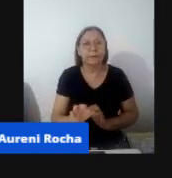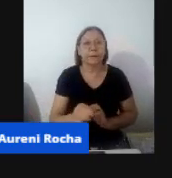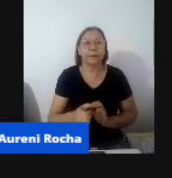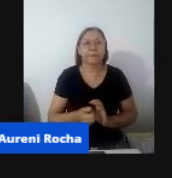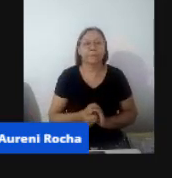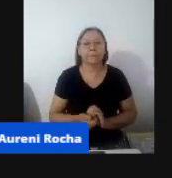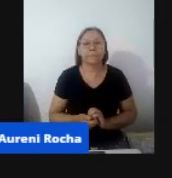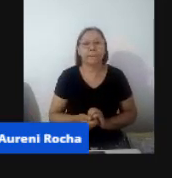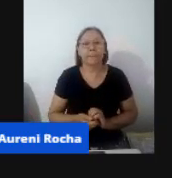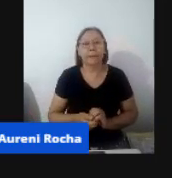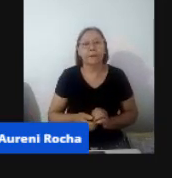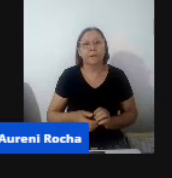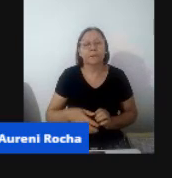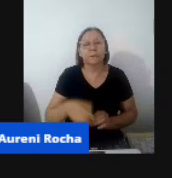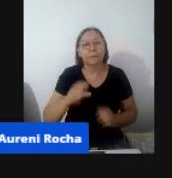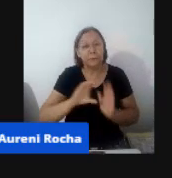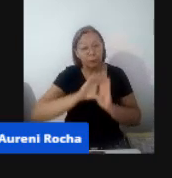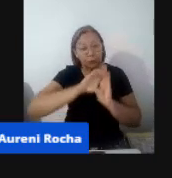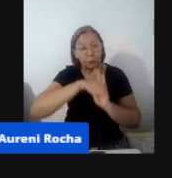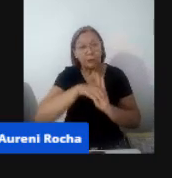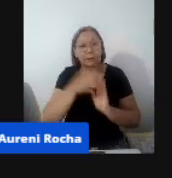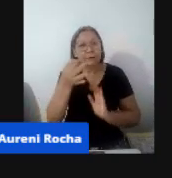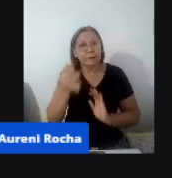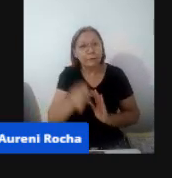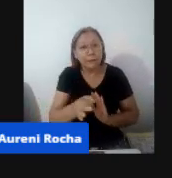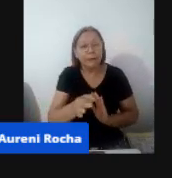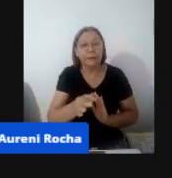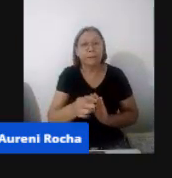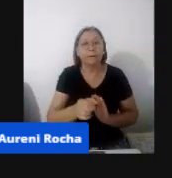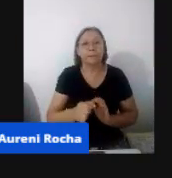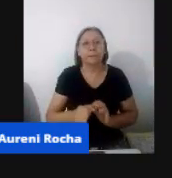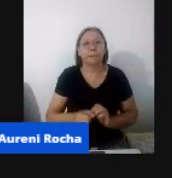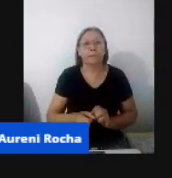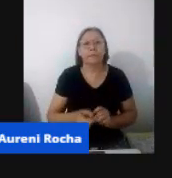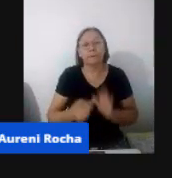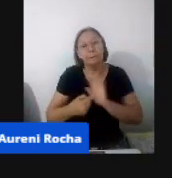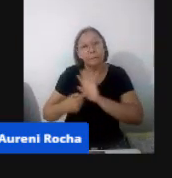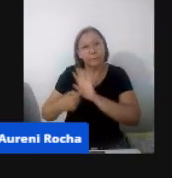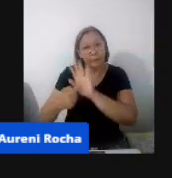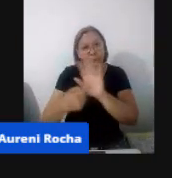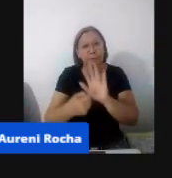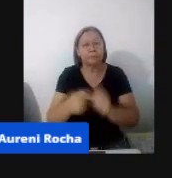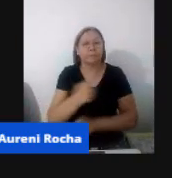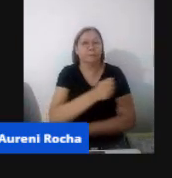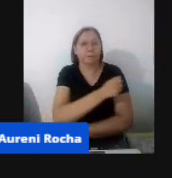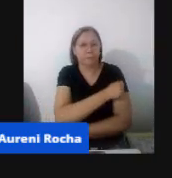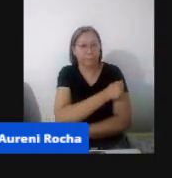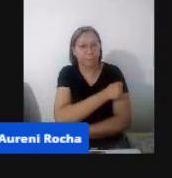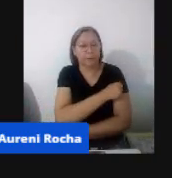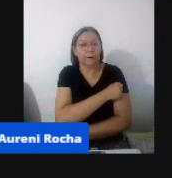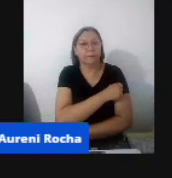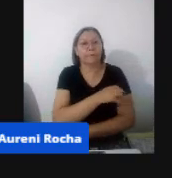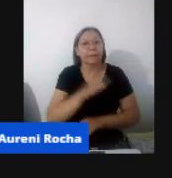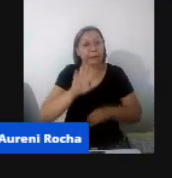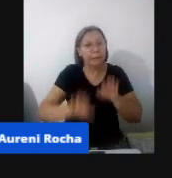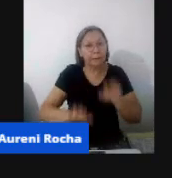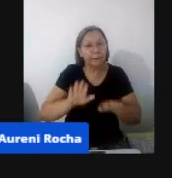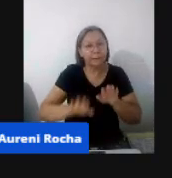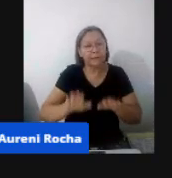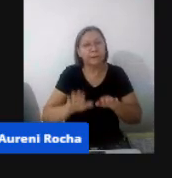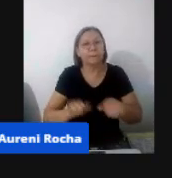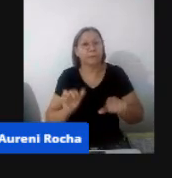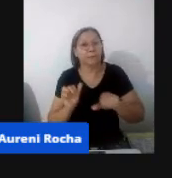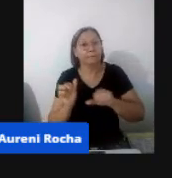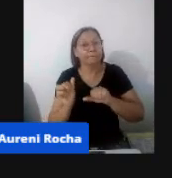não definimos corretamente aquilo que nós queremos apresentar para o aluno. E isso pode se transformar para ele em um obstáculo